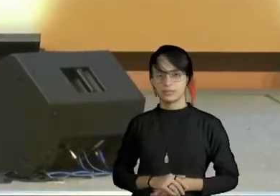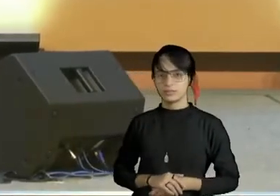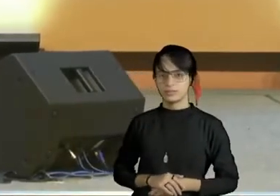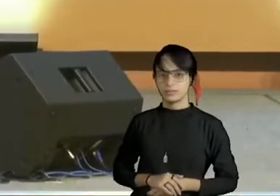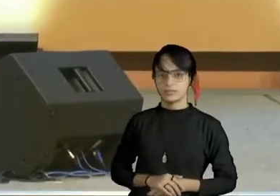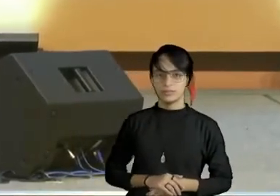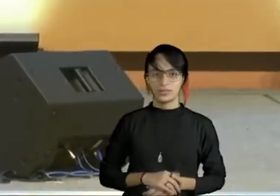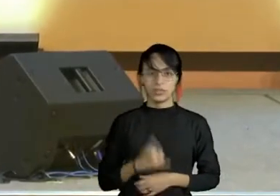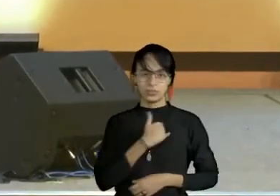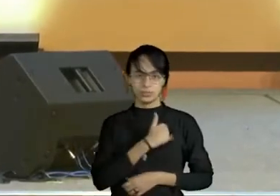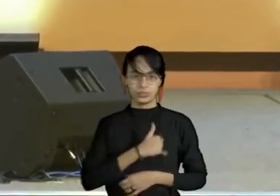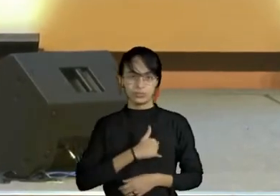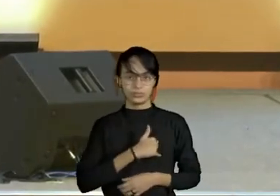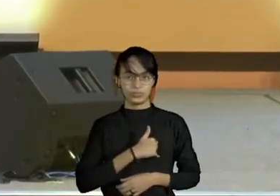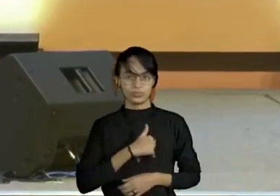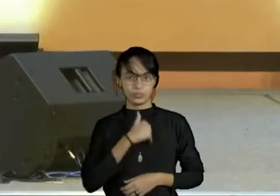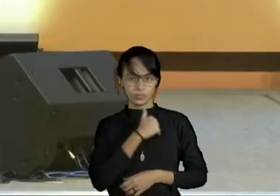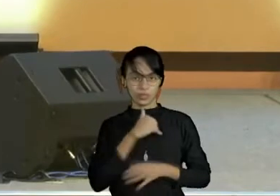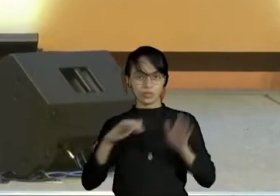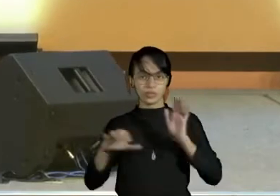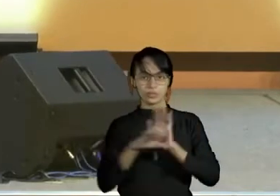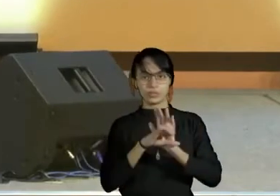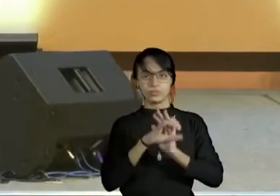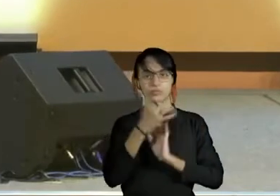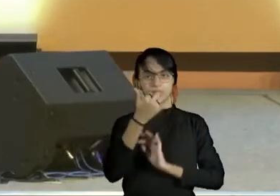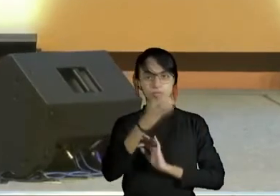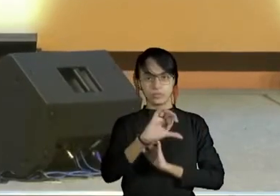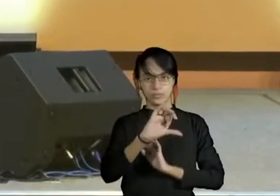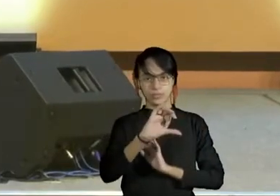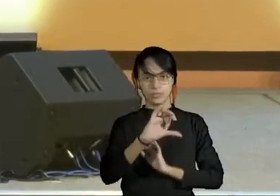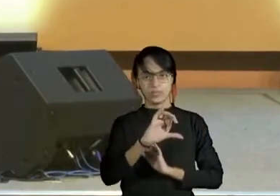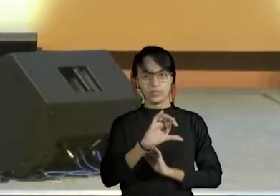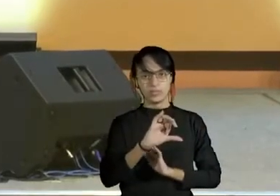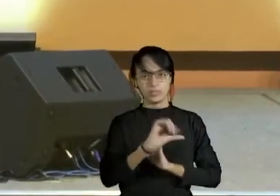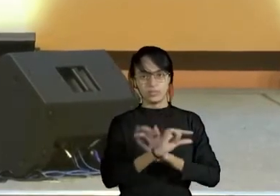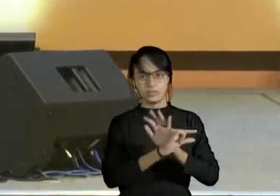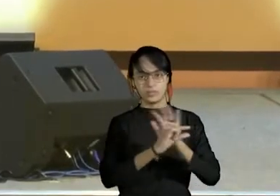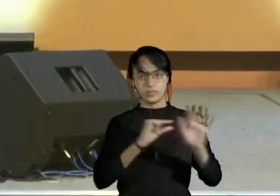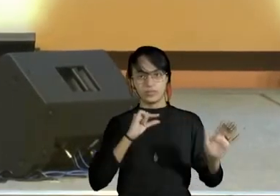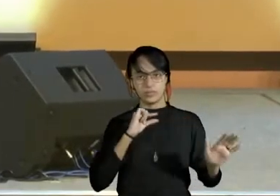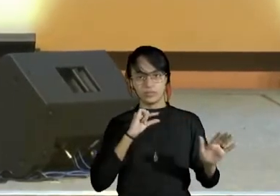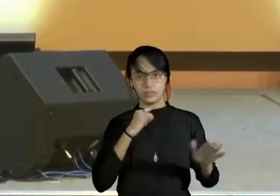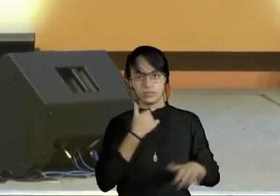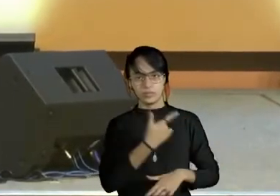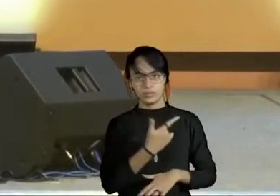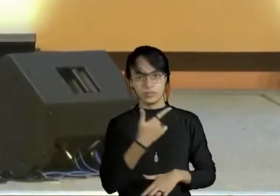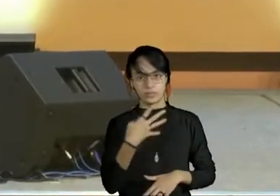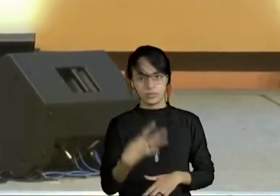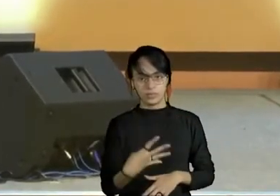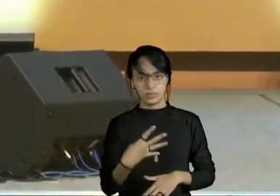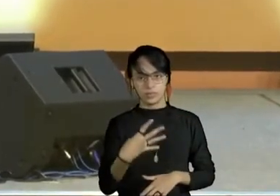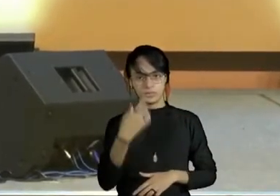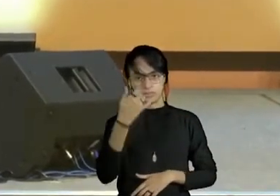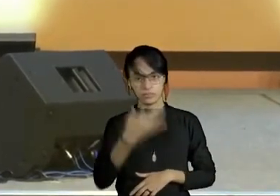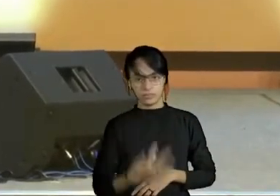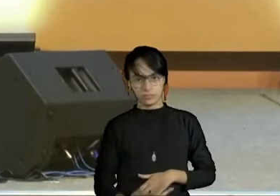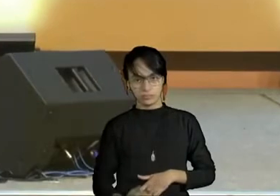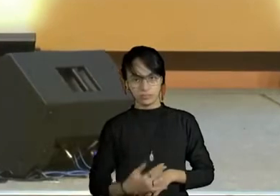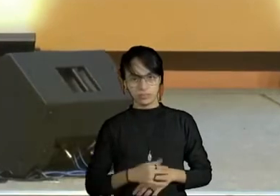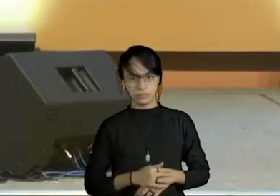Evangelho de Jesus, segundo escreveu João, capítulo 19, versículos 24 em